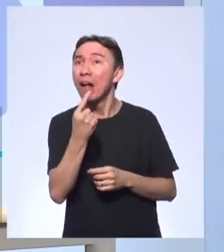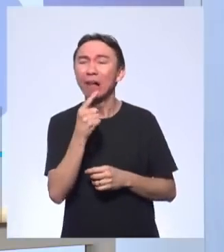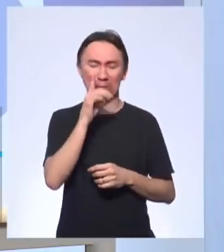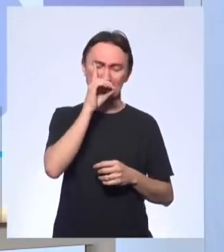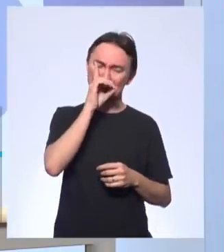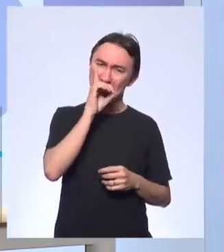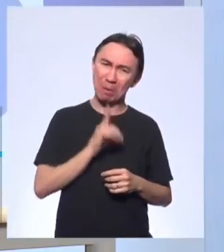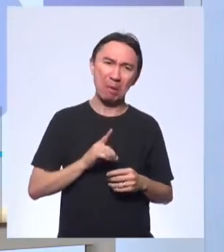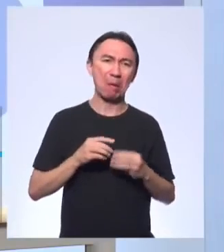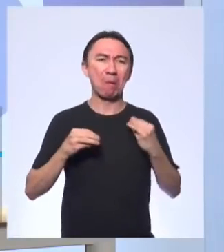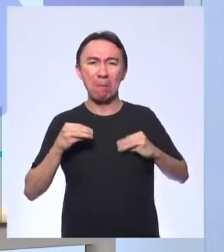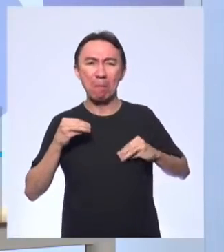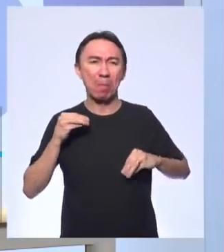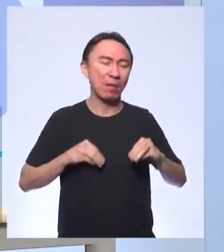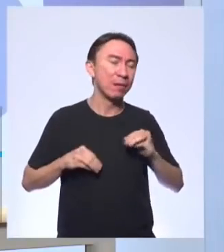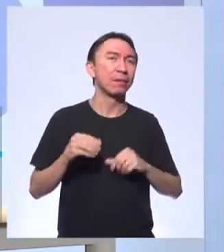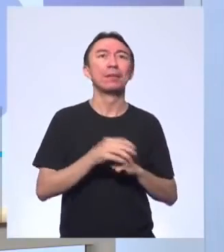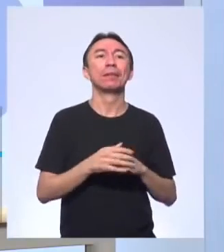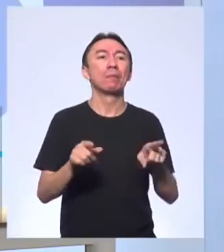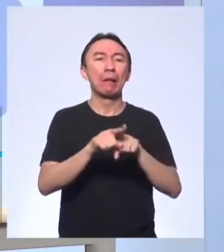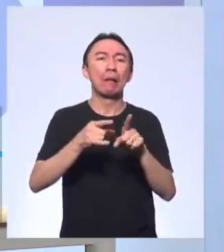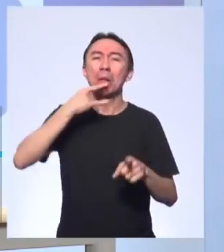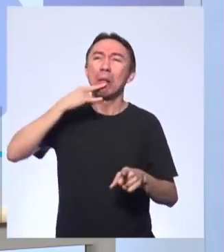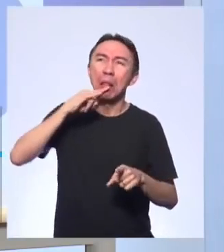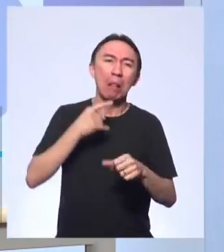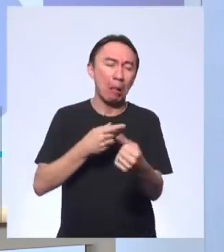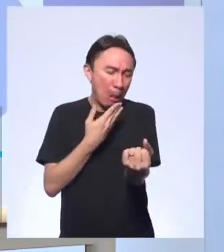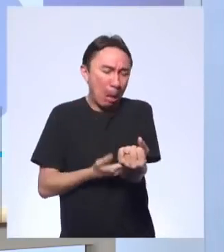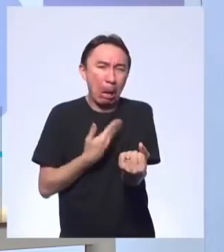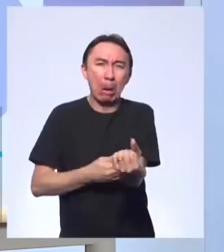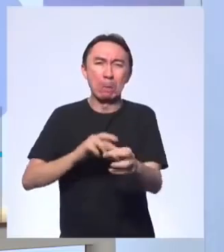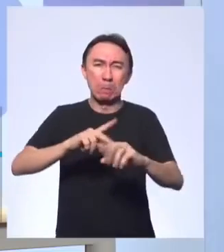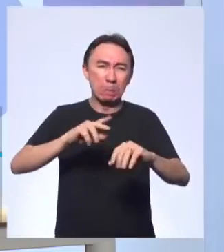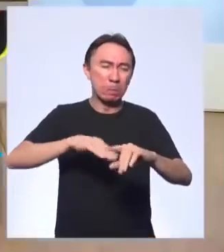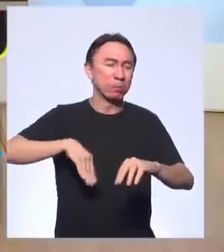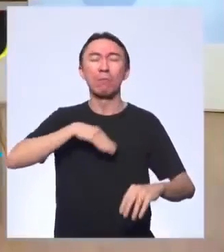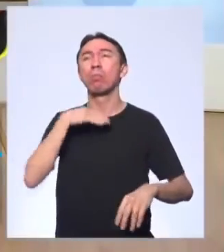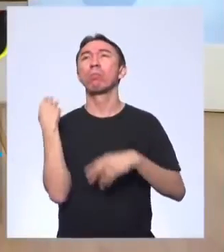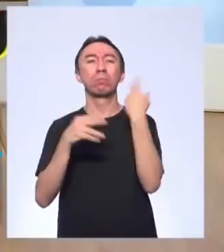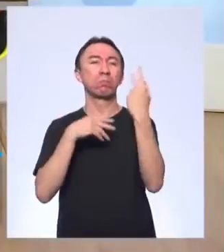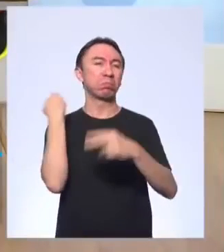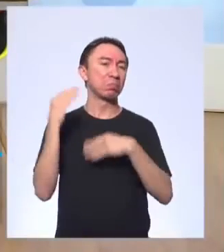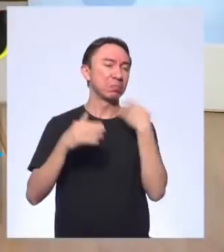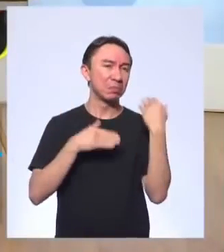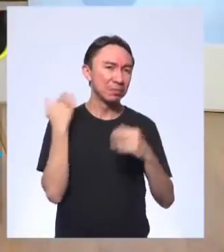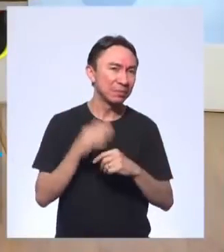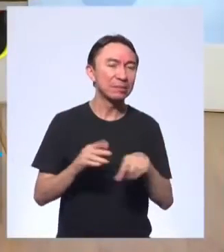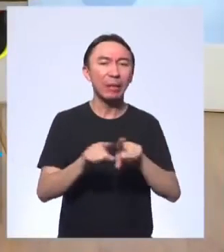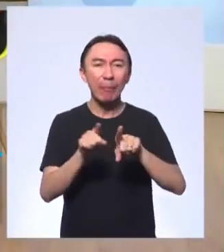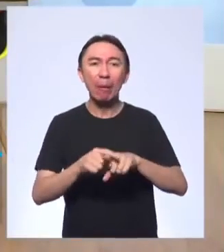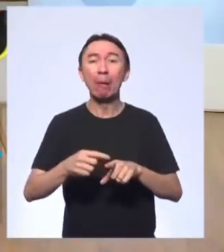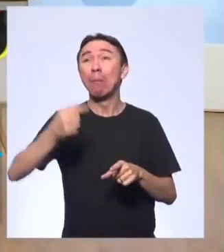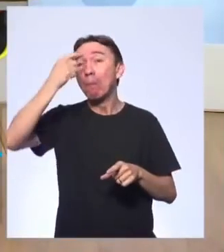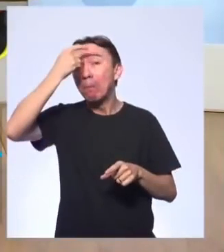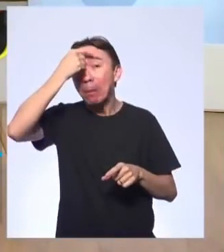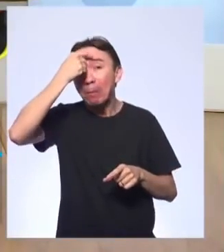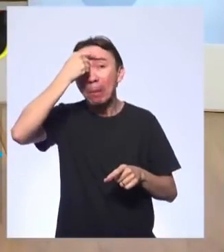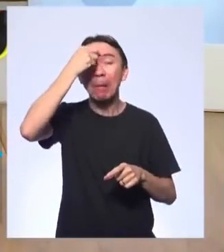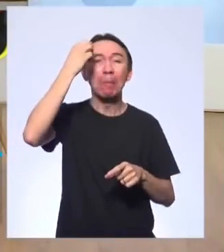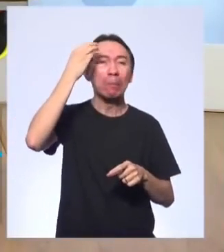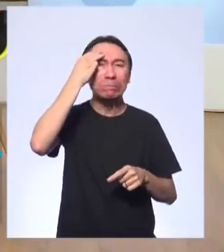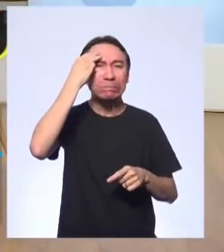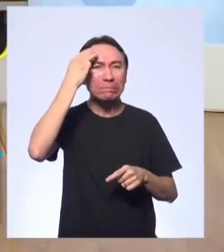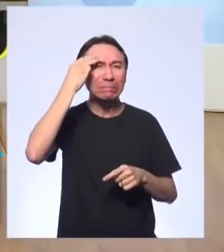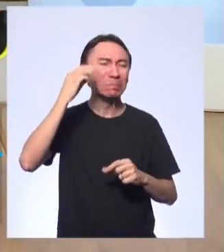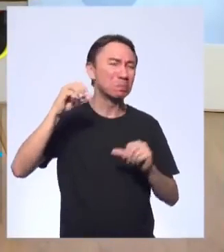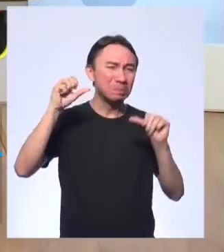fala, overdose, transtorno psicológico, transtorno mental. Uns colocaram